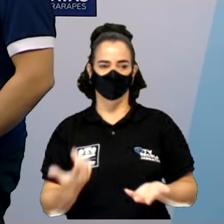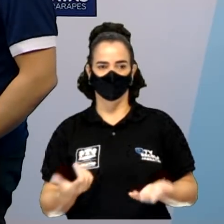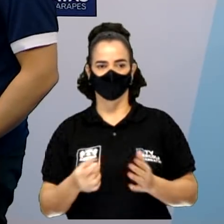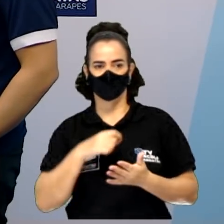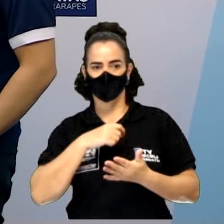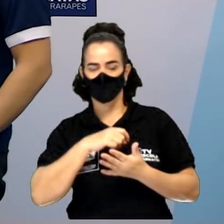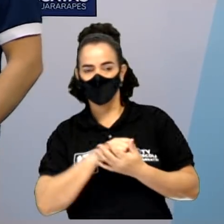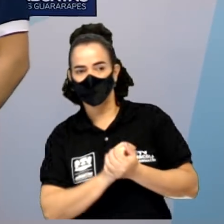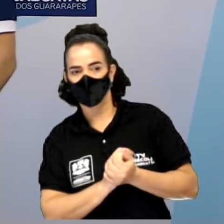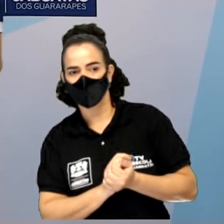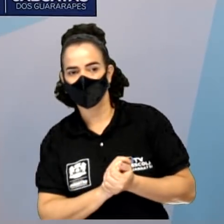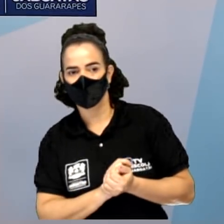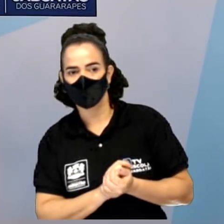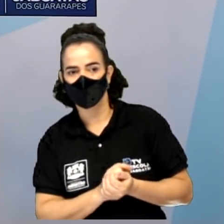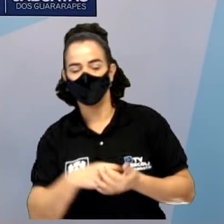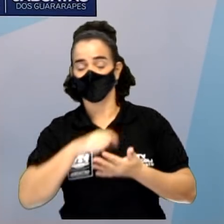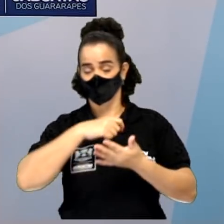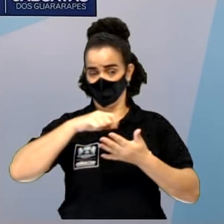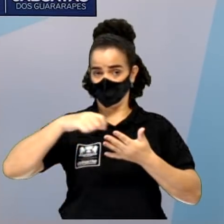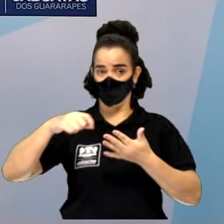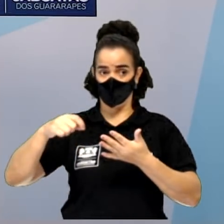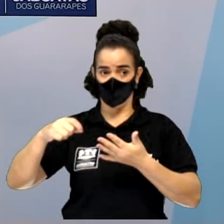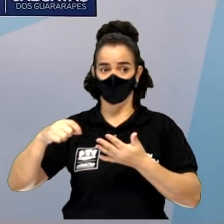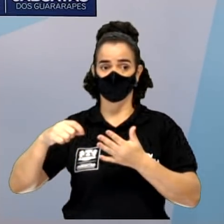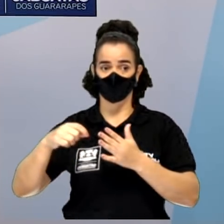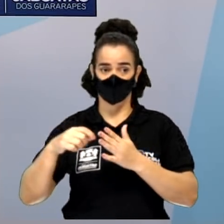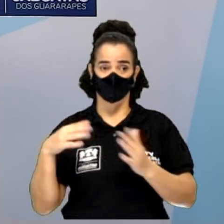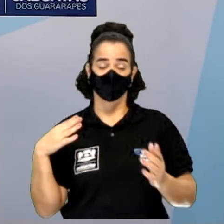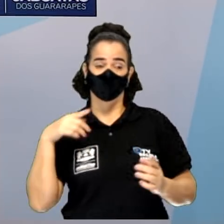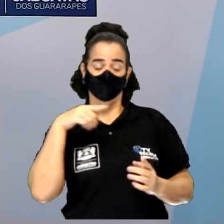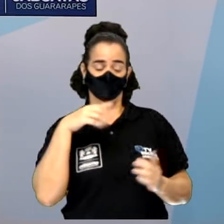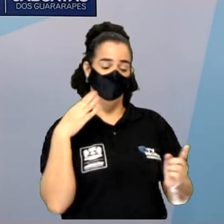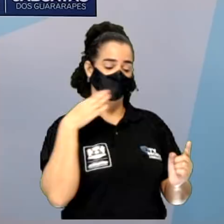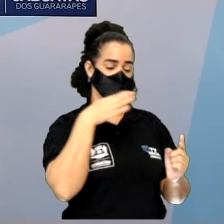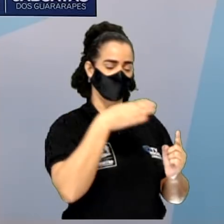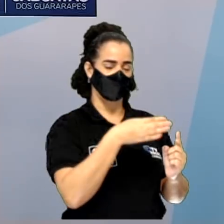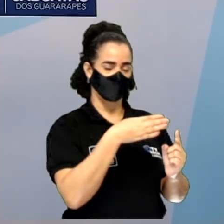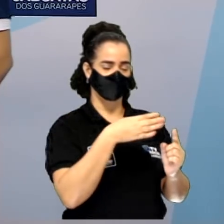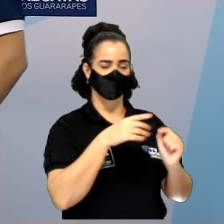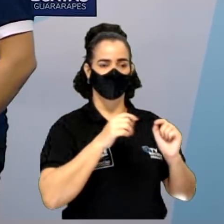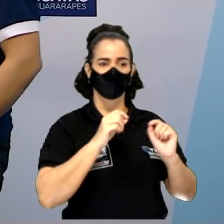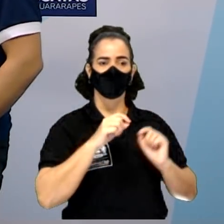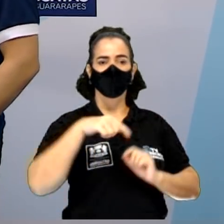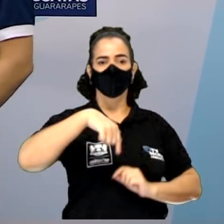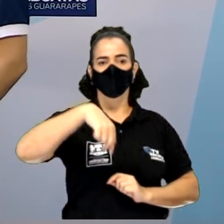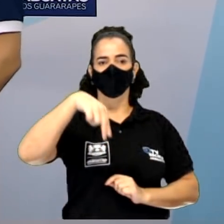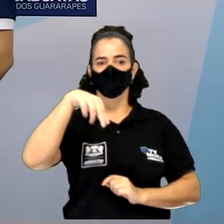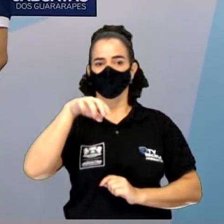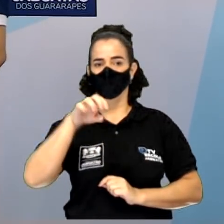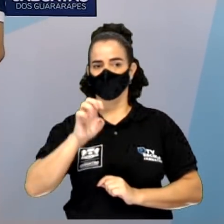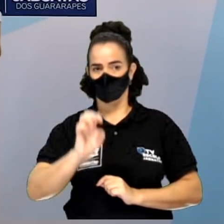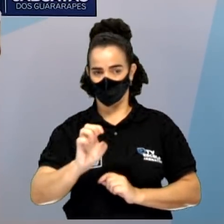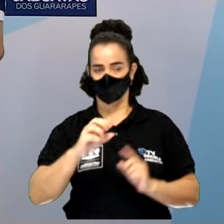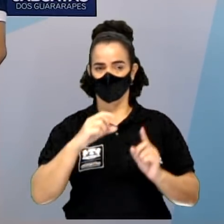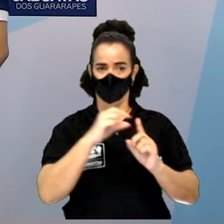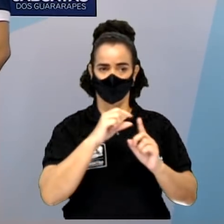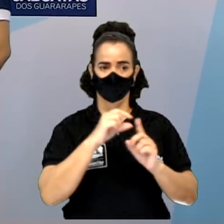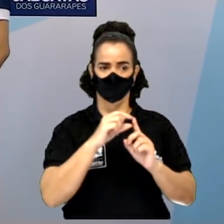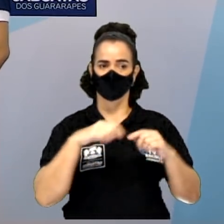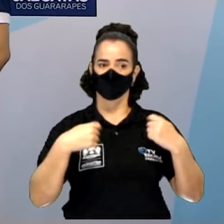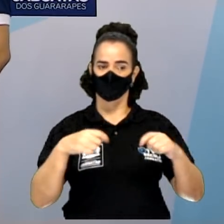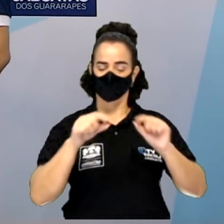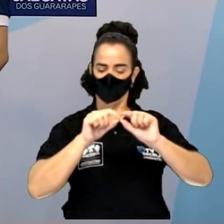Bom, gente, aqui não saiu o grifo, né? Mas é em relação ao que? O que está presente aqui 2 vezes, certo? E eles deveriam estar